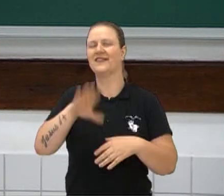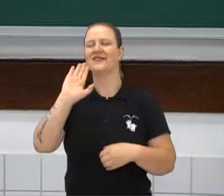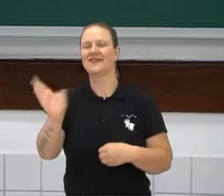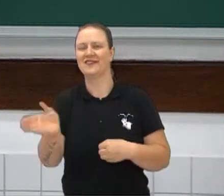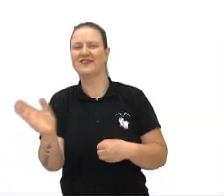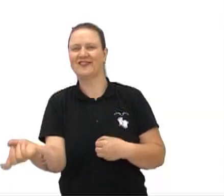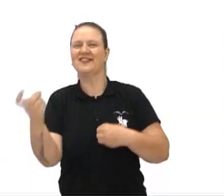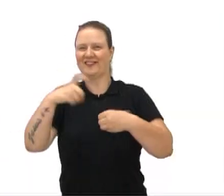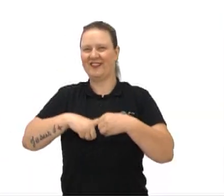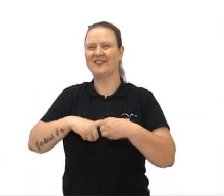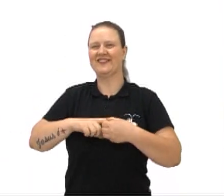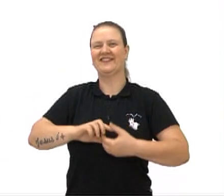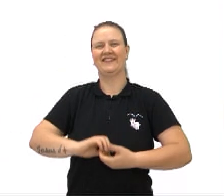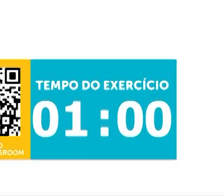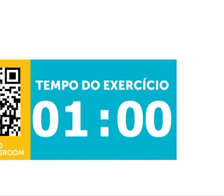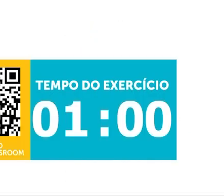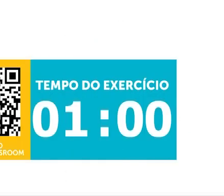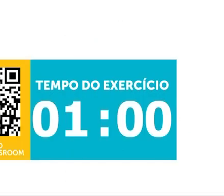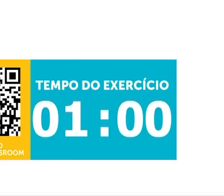para conversar.